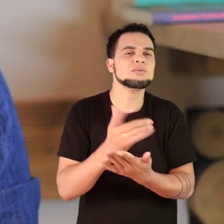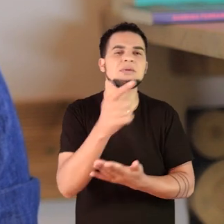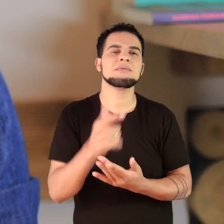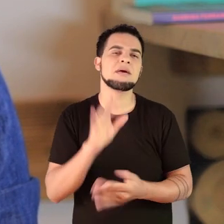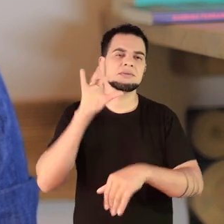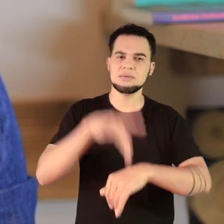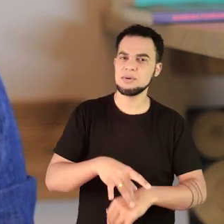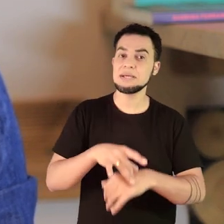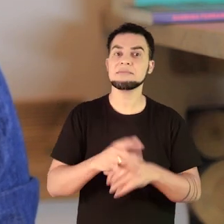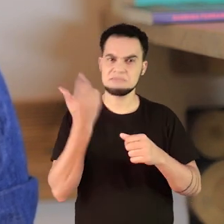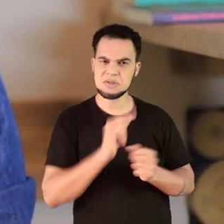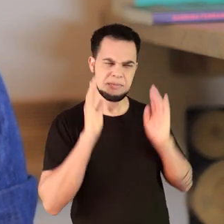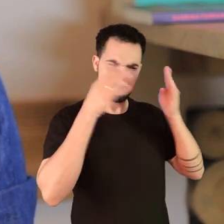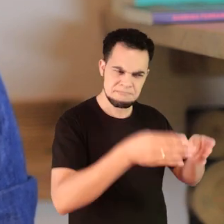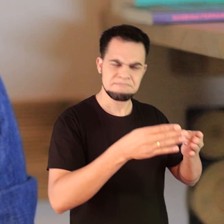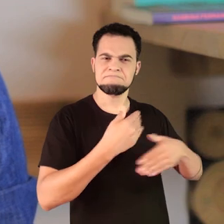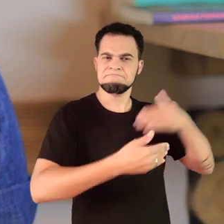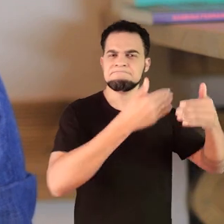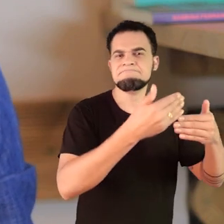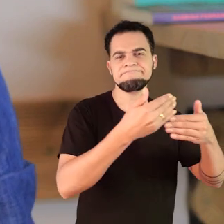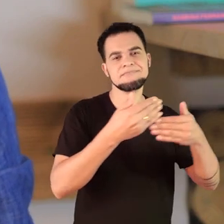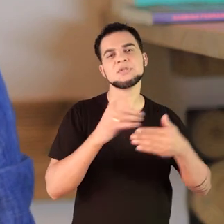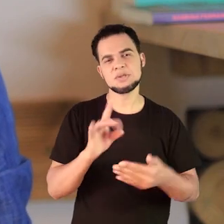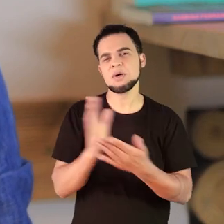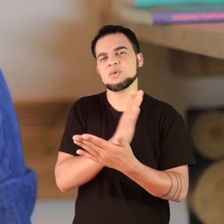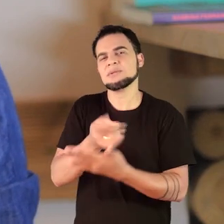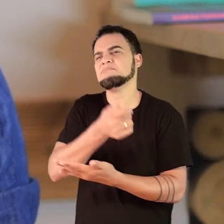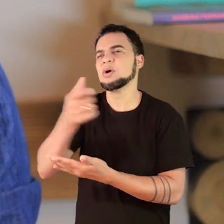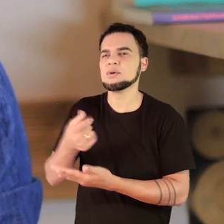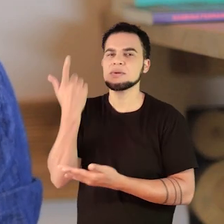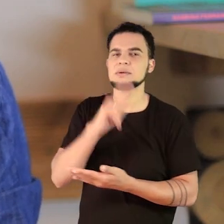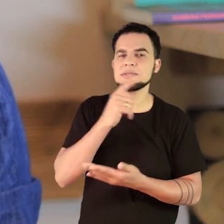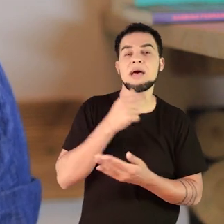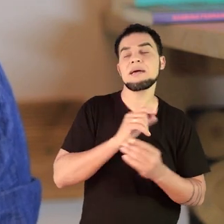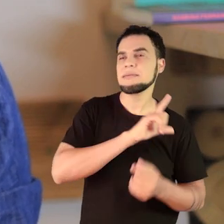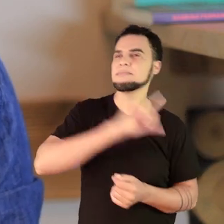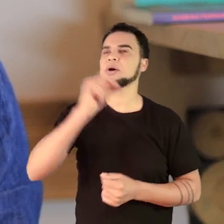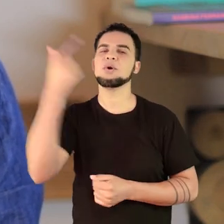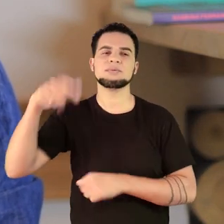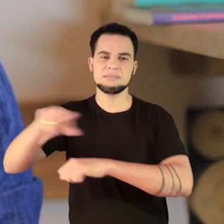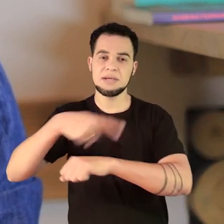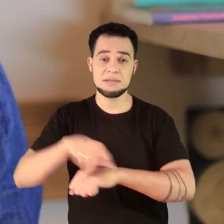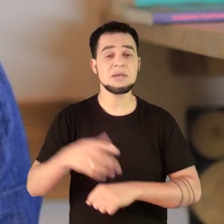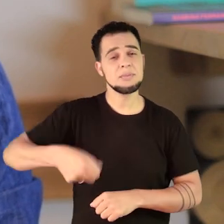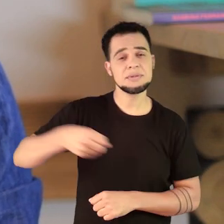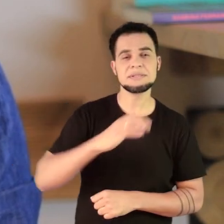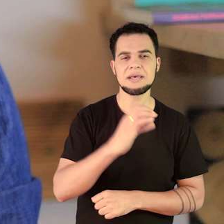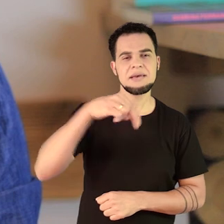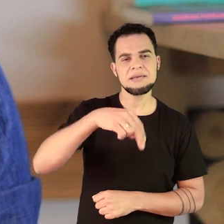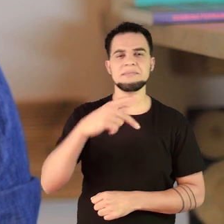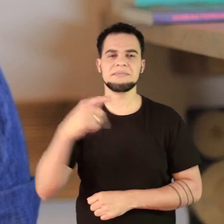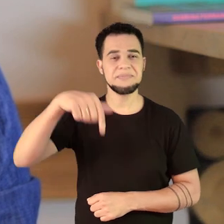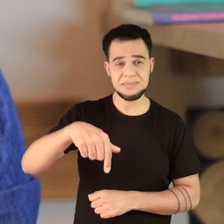adoecido, quem está conseguindo se concentrar e produzir, quem consegue boas oportunidades para ir embora para o exterior. Sou bolsista CNPq e